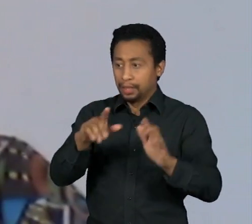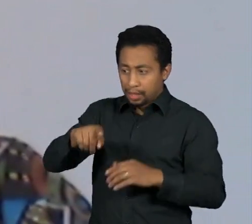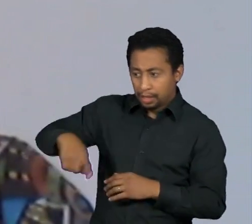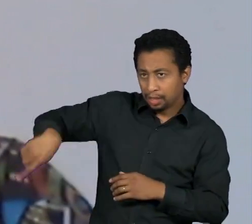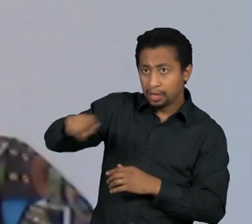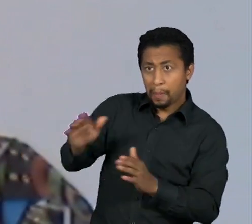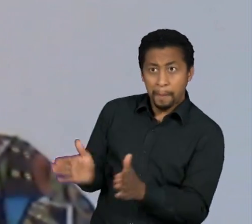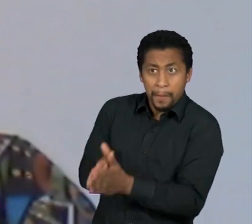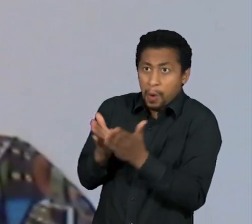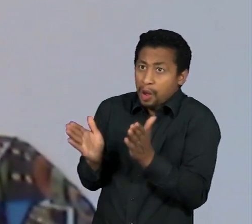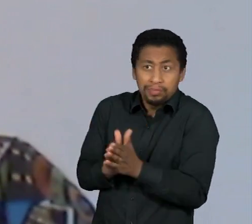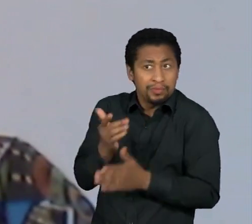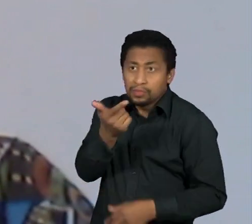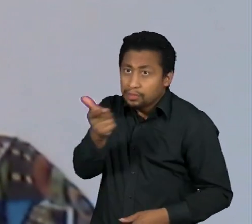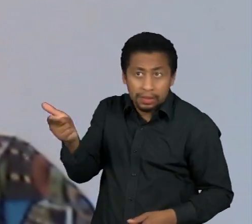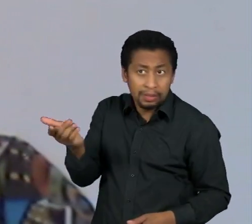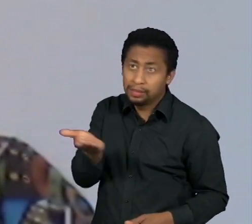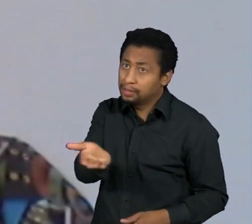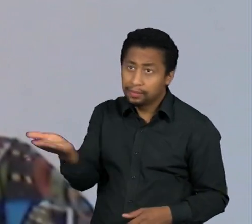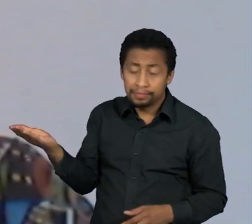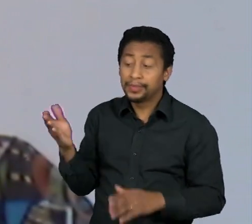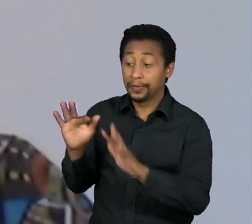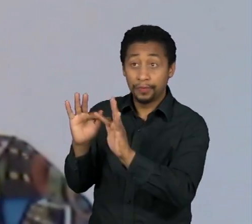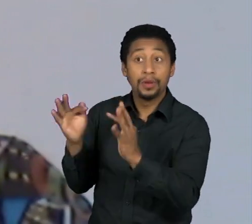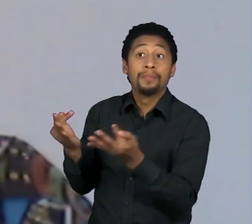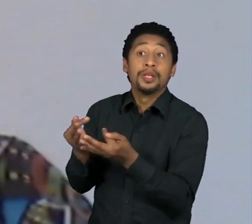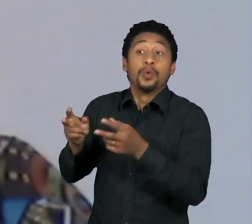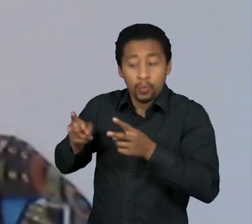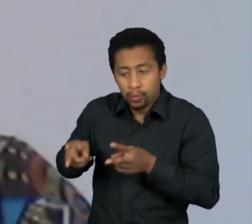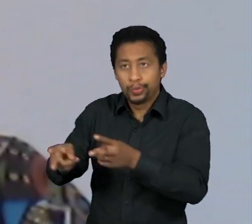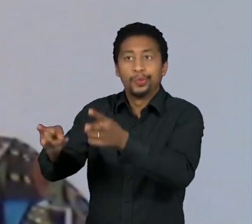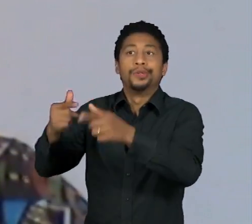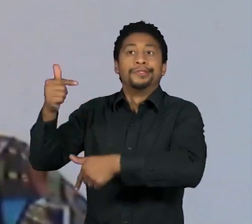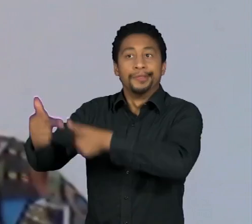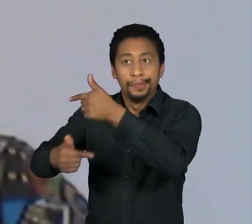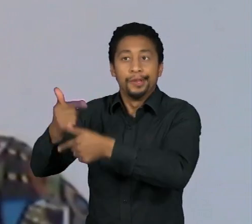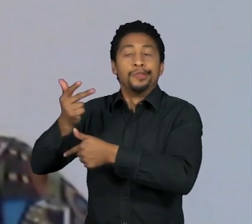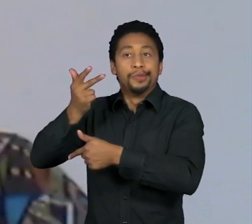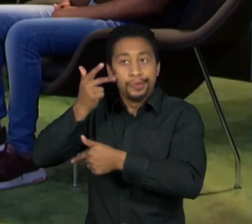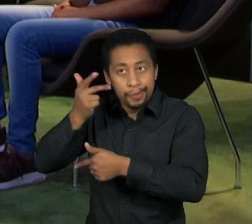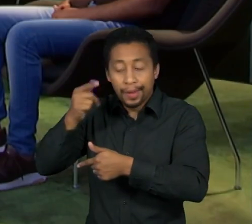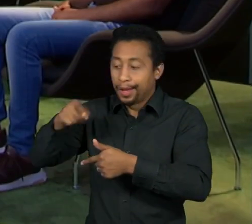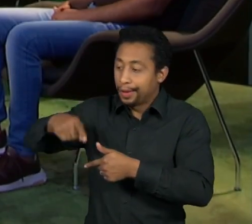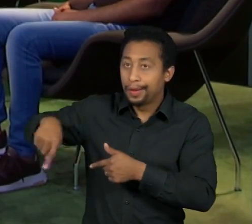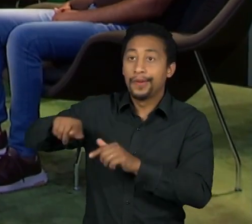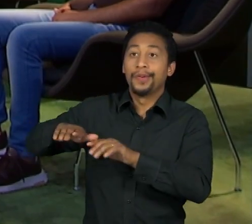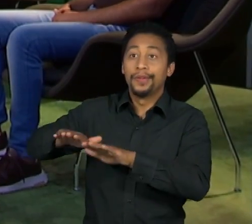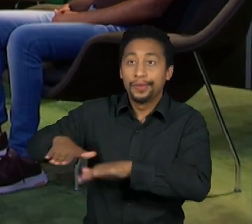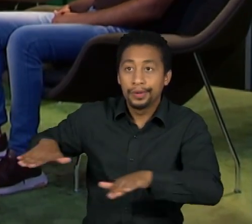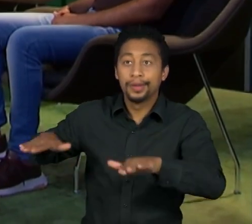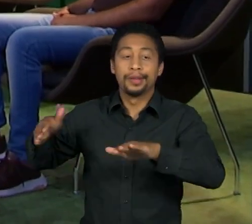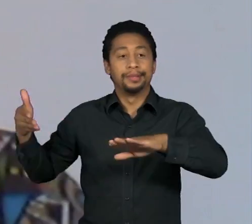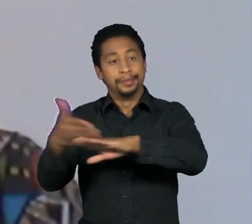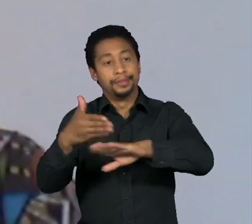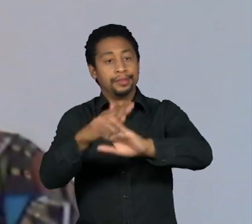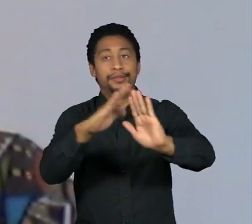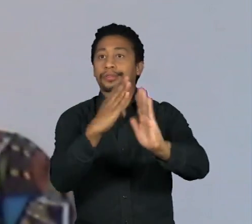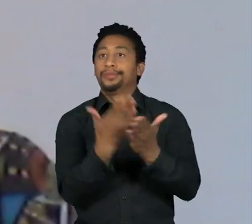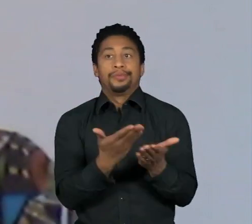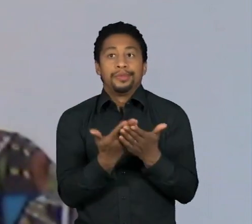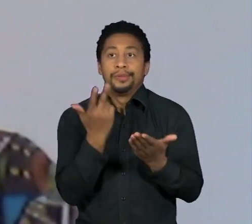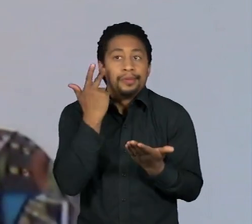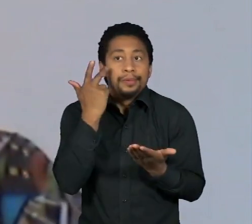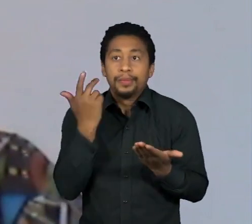teve isso. Então, a gente teve famílias que continuaram trabalhando e seus filhos sem escola. Por outro lado, a gente vê que é nas comunidades também que